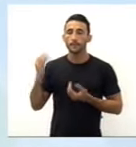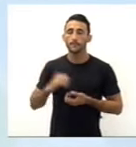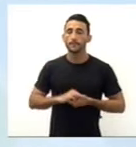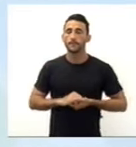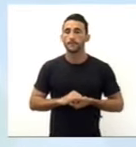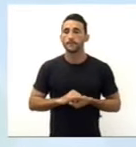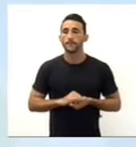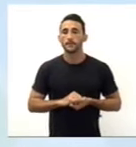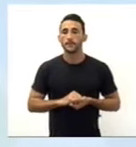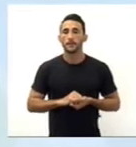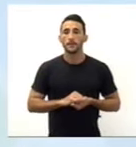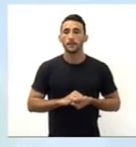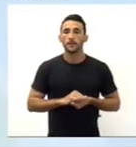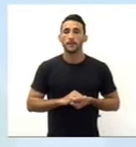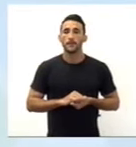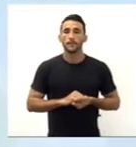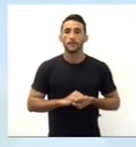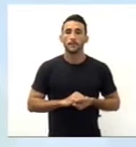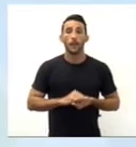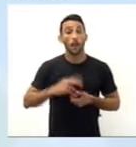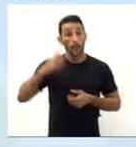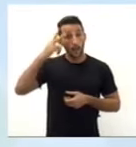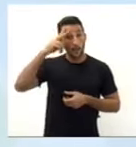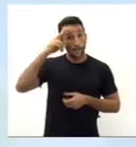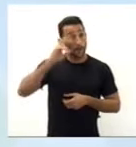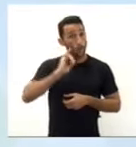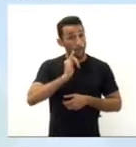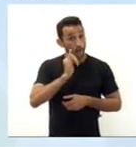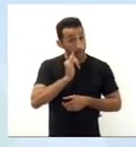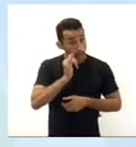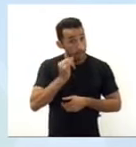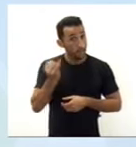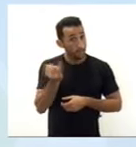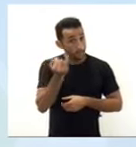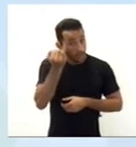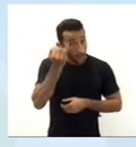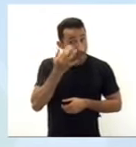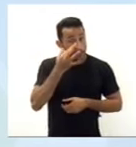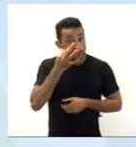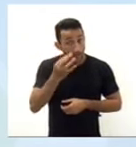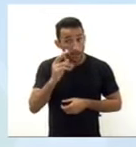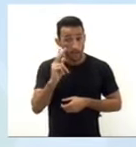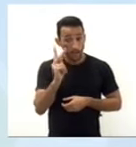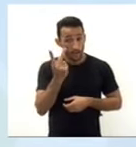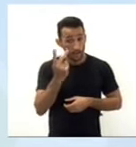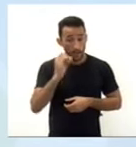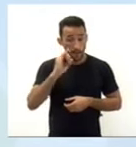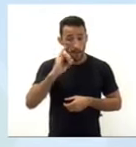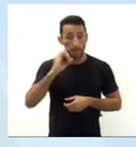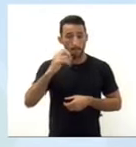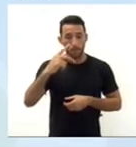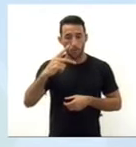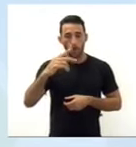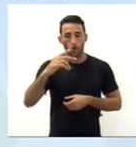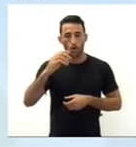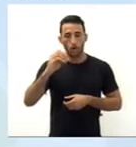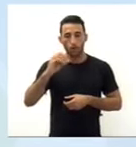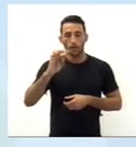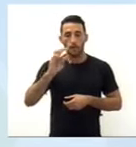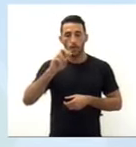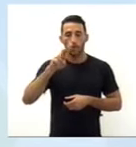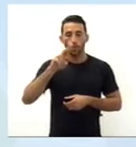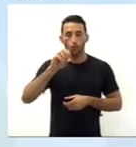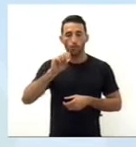cateto oposto sobre hipotenusa. Lembra que eu frisei bem quem é a hipotenusa e quem é o cateto oposto olhando o